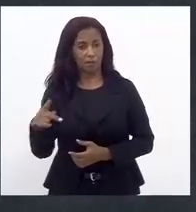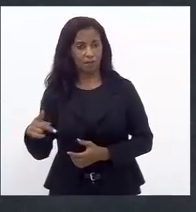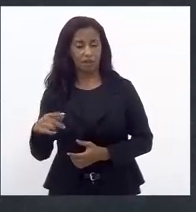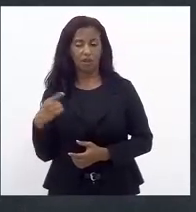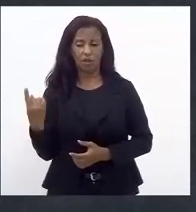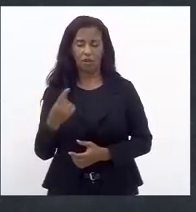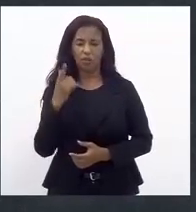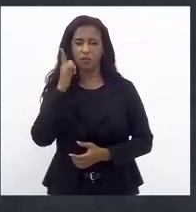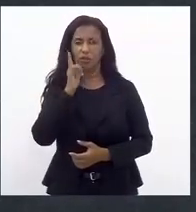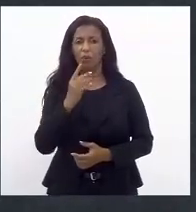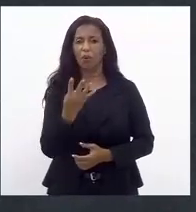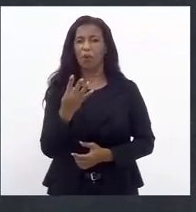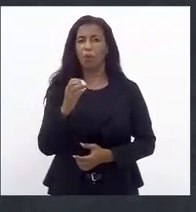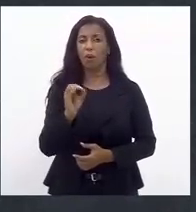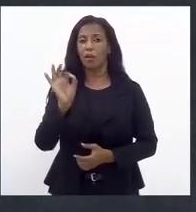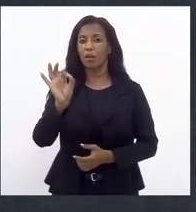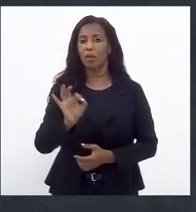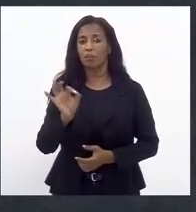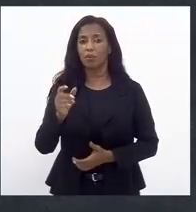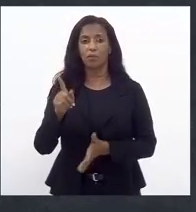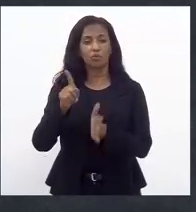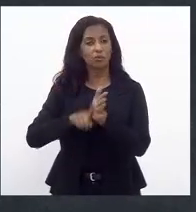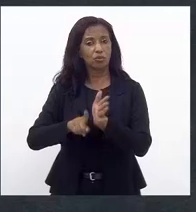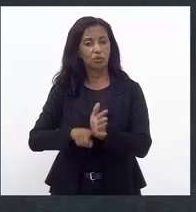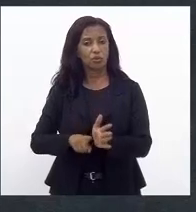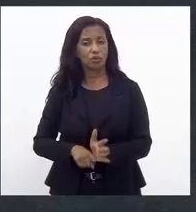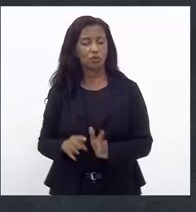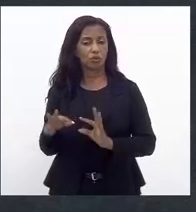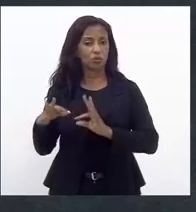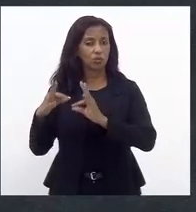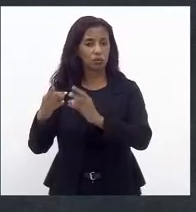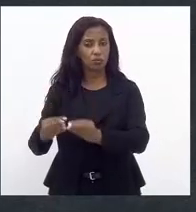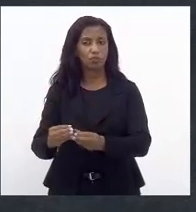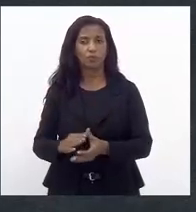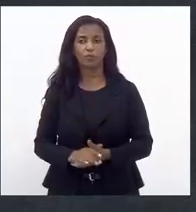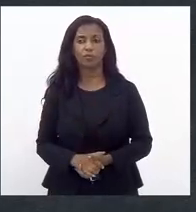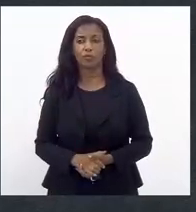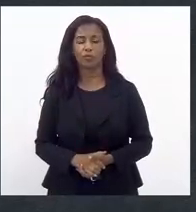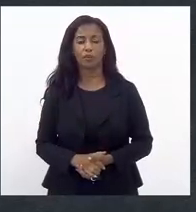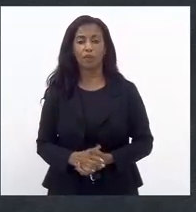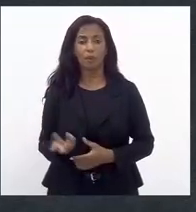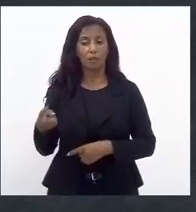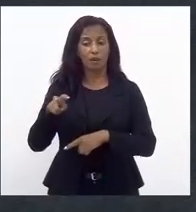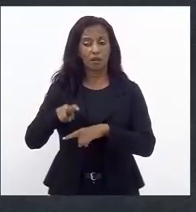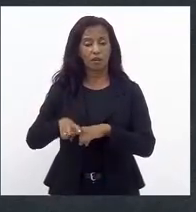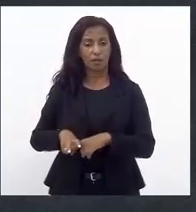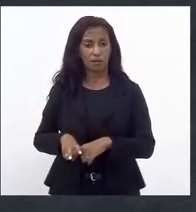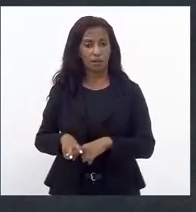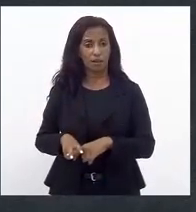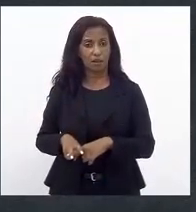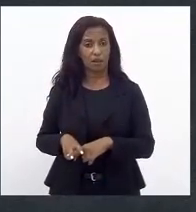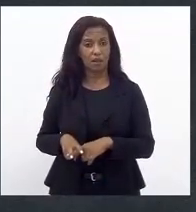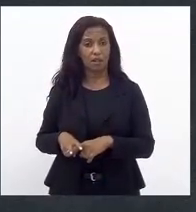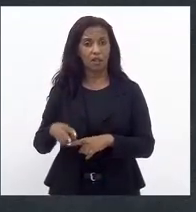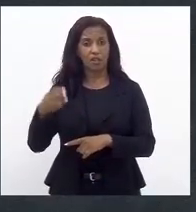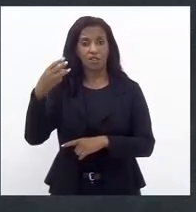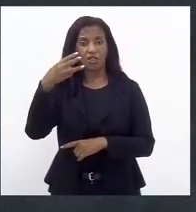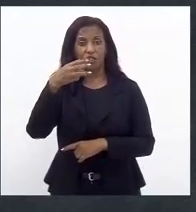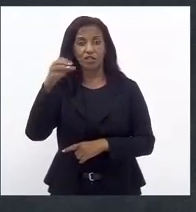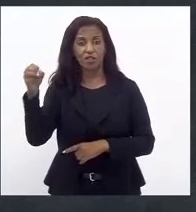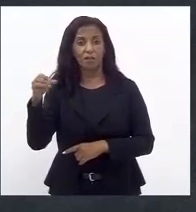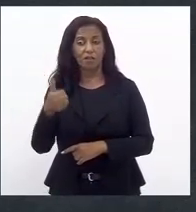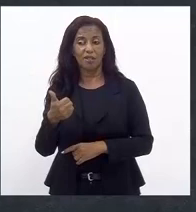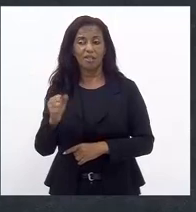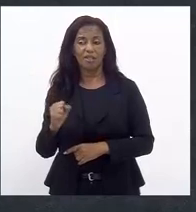nós ganhamos quarenta por cento de desconto no total para sentar a gente já caiu de 300 para